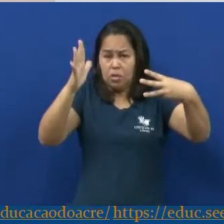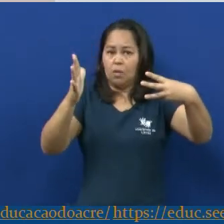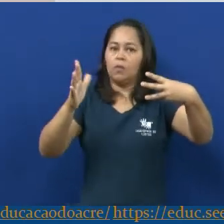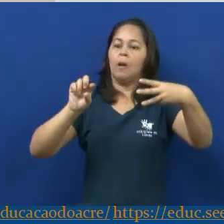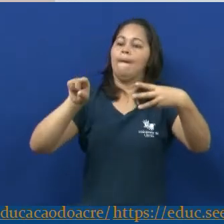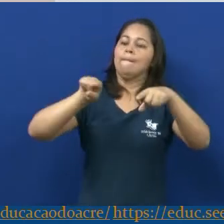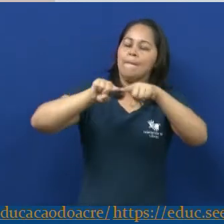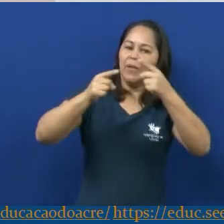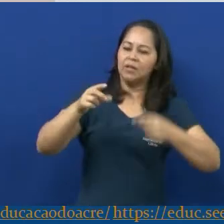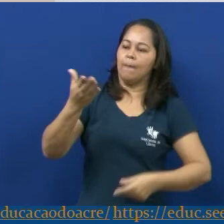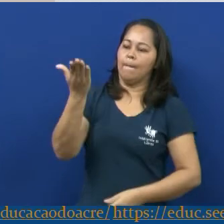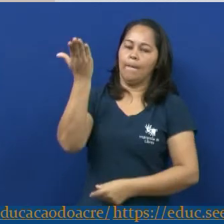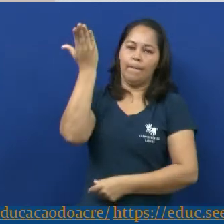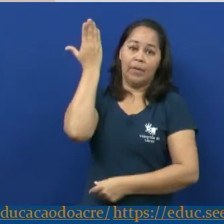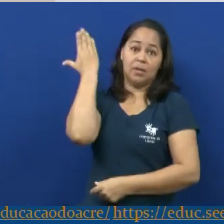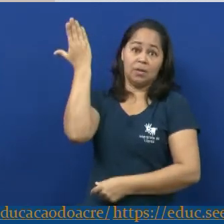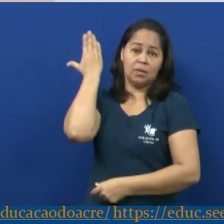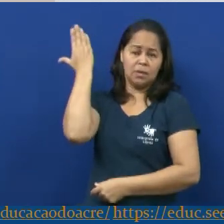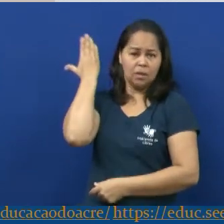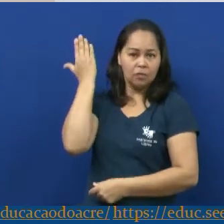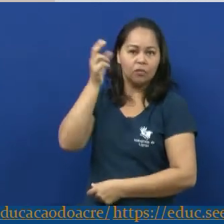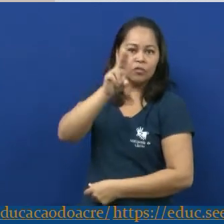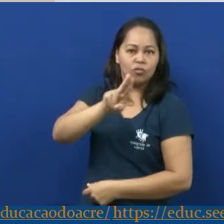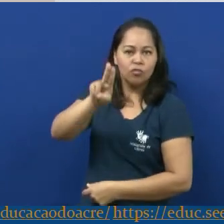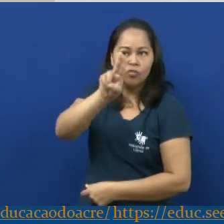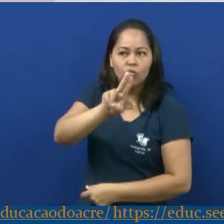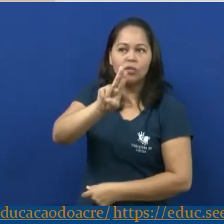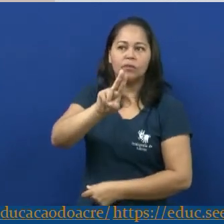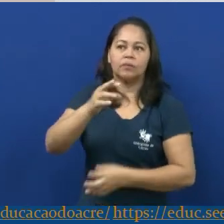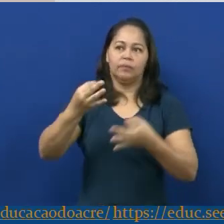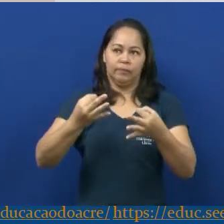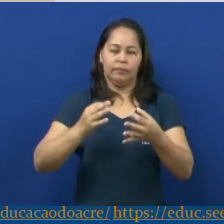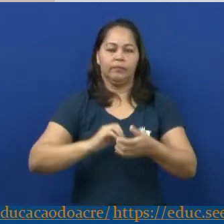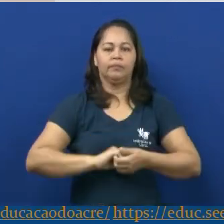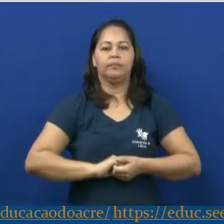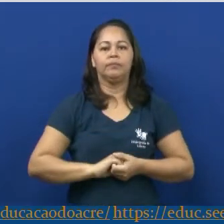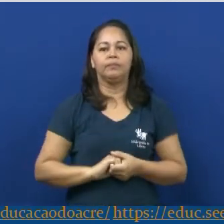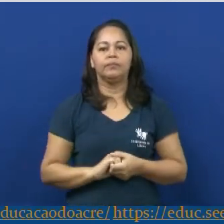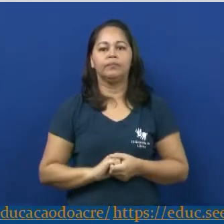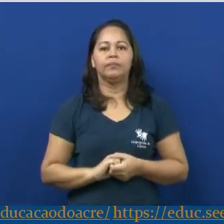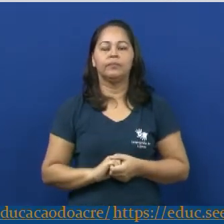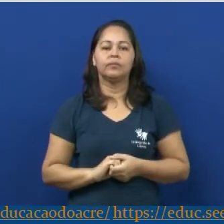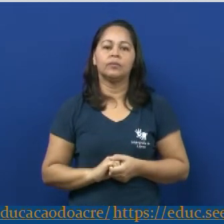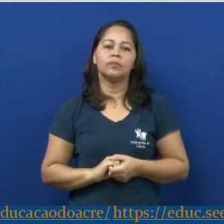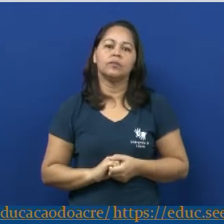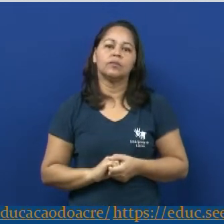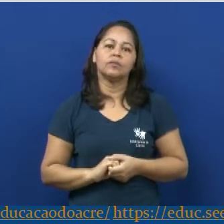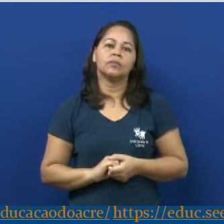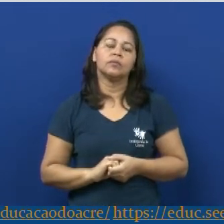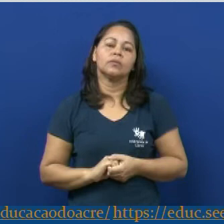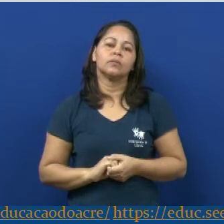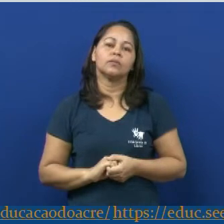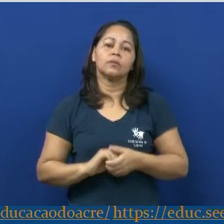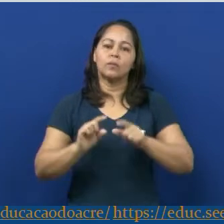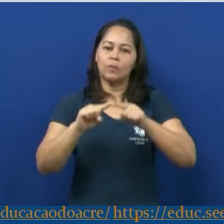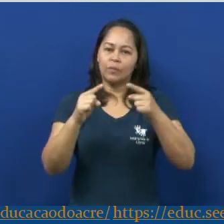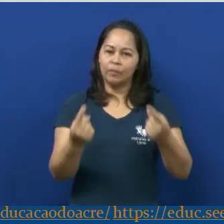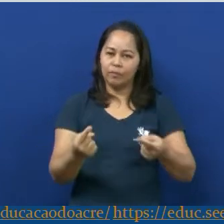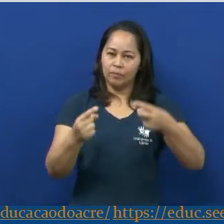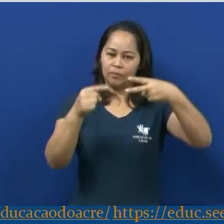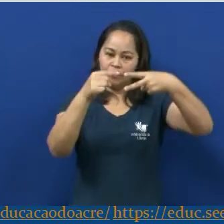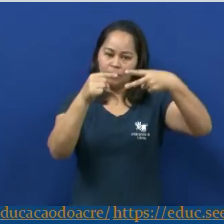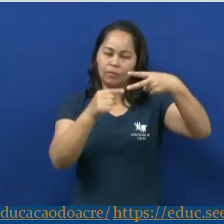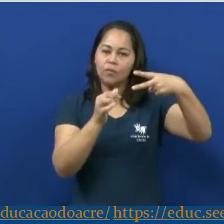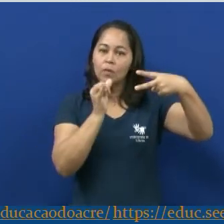isso passou e eu não posso apontar quando foi é o present perfect e mais dois